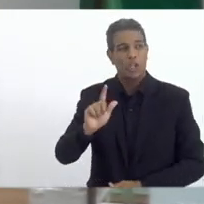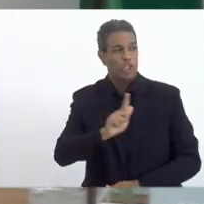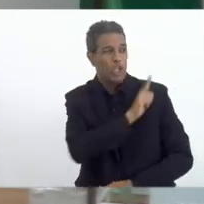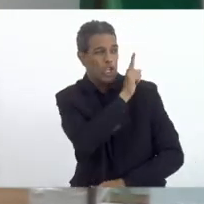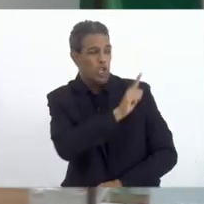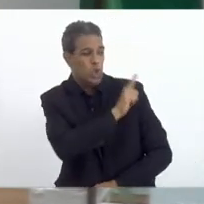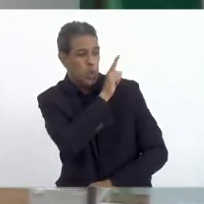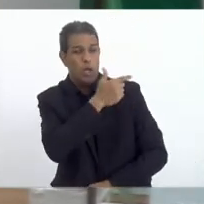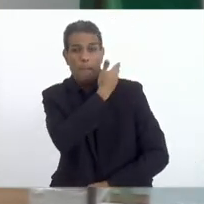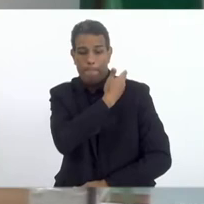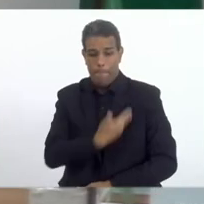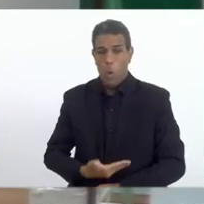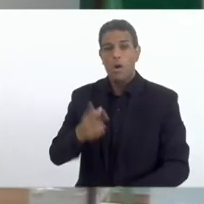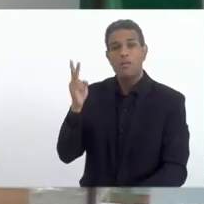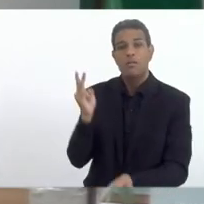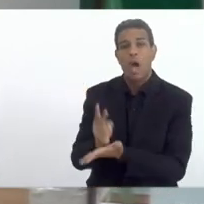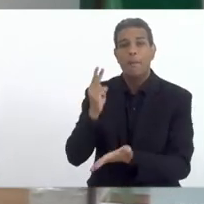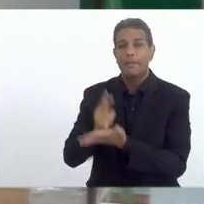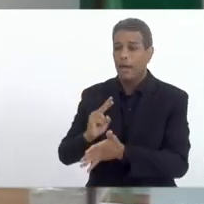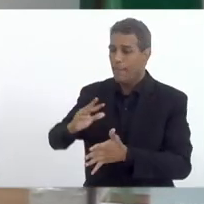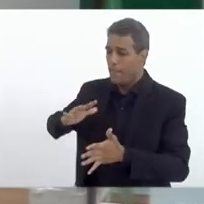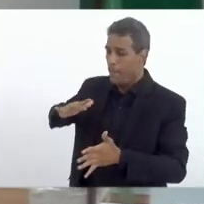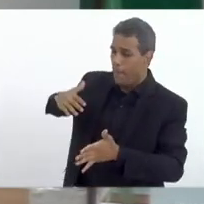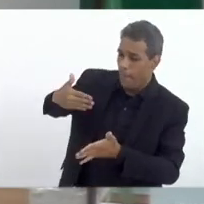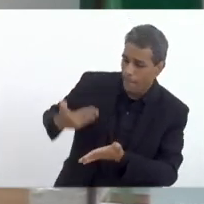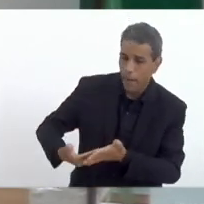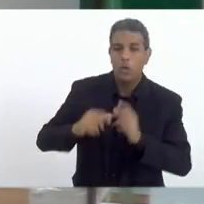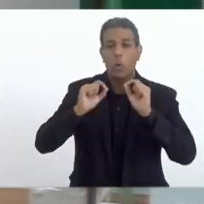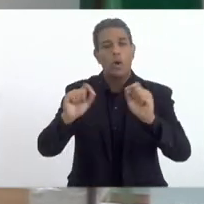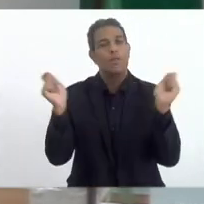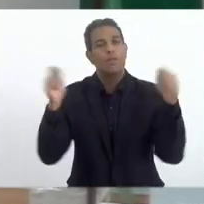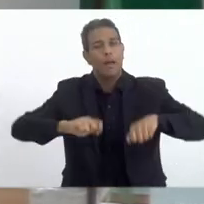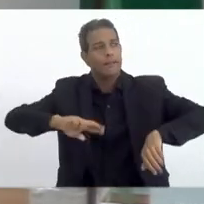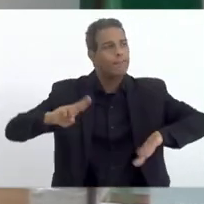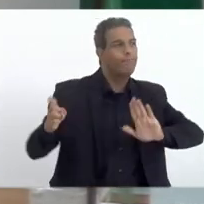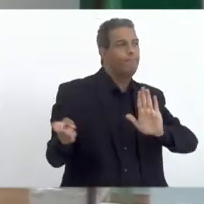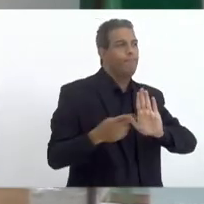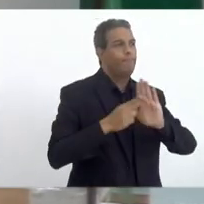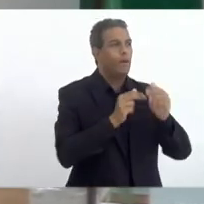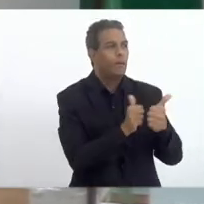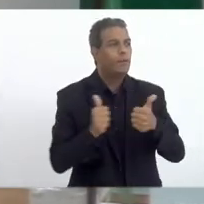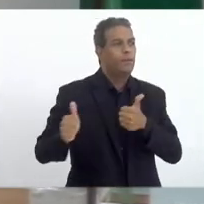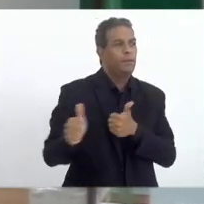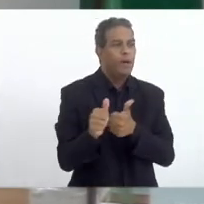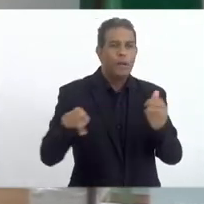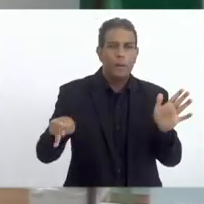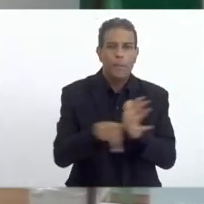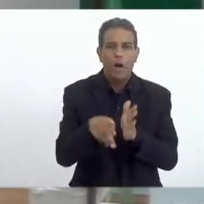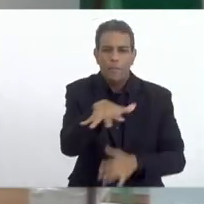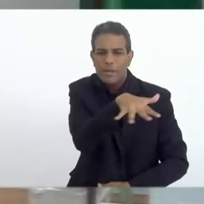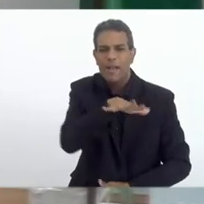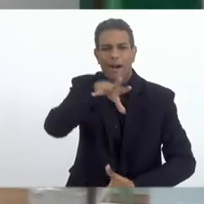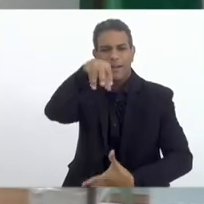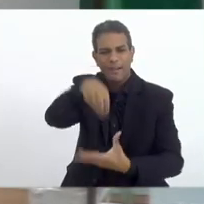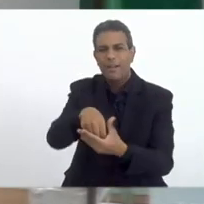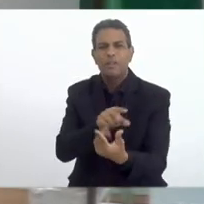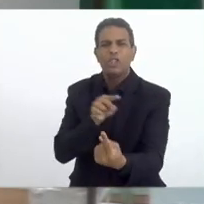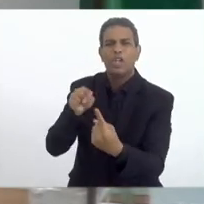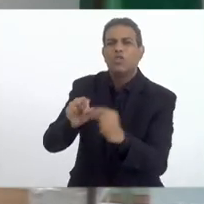gestor, cada vez mais, ele tem que assumir a vanguarda desse Estado. Por